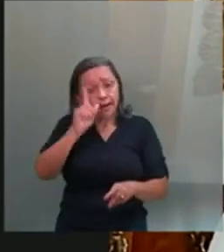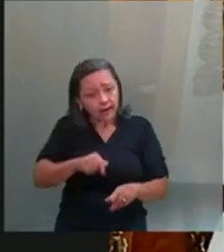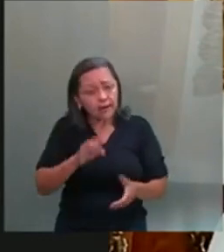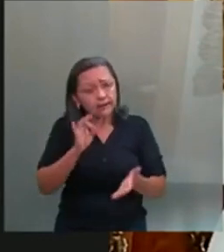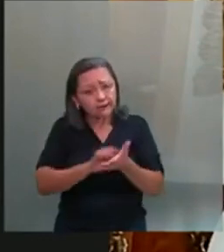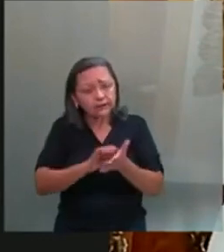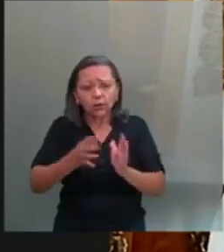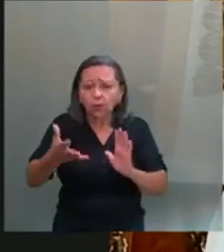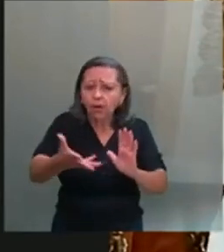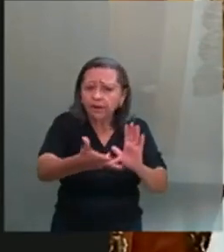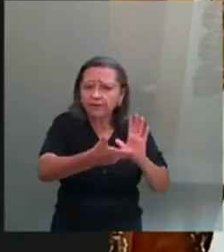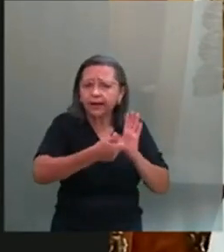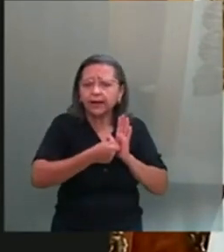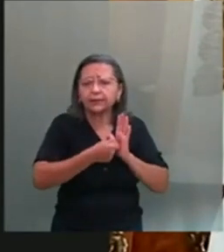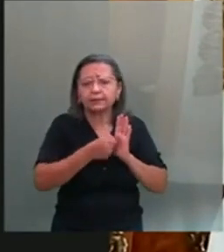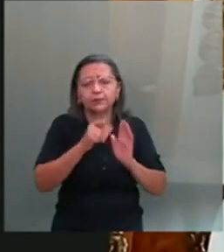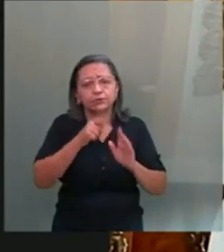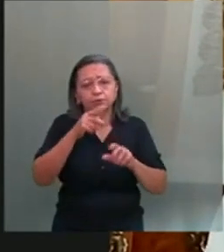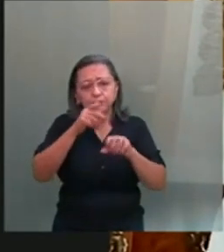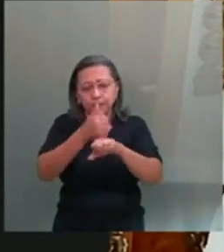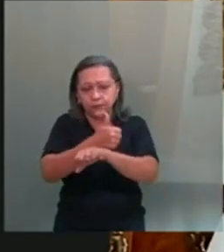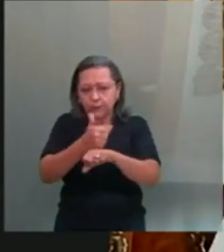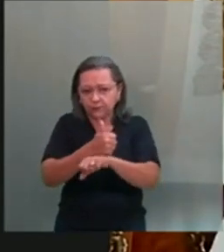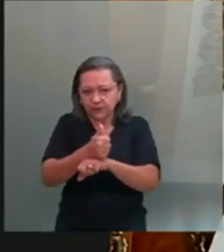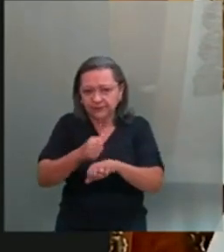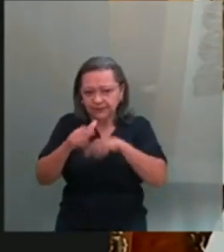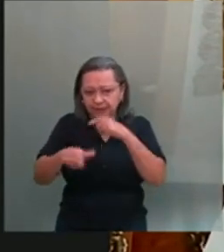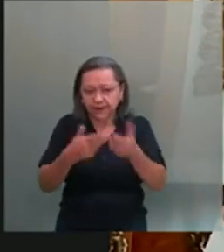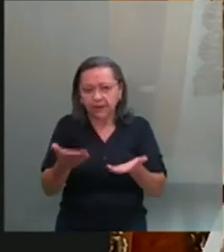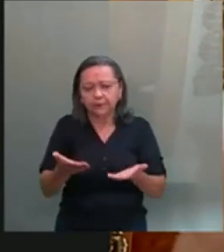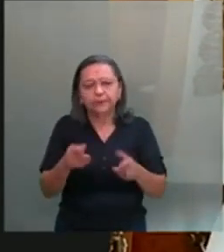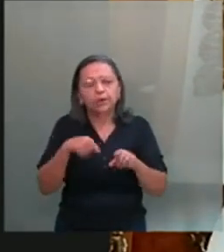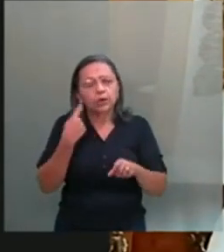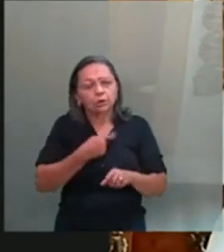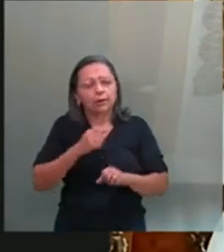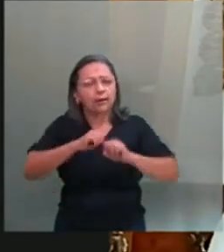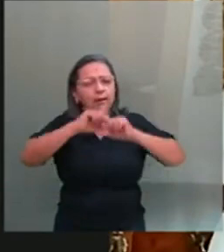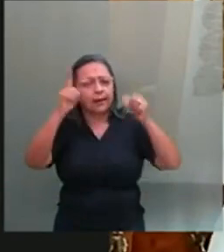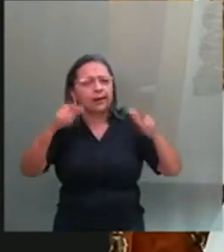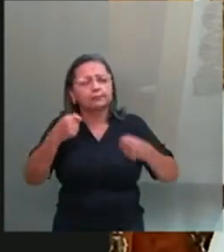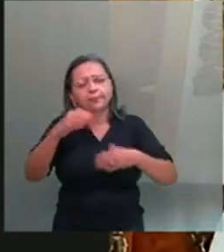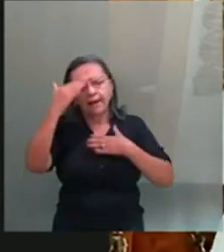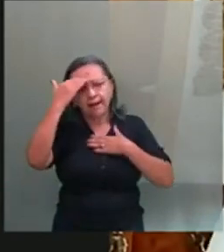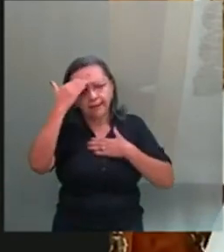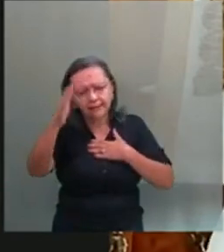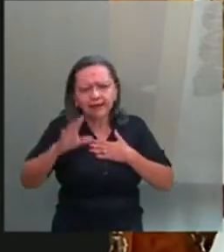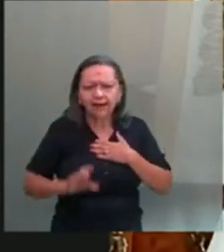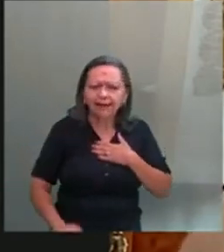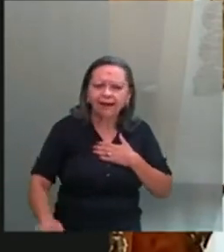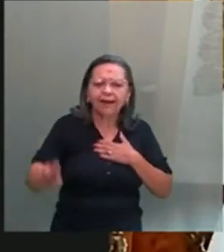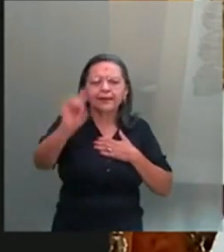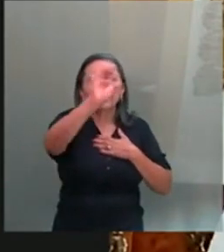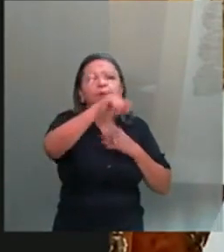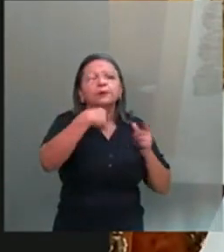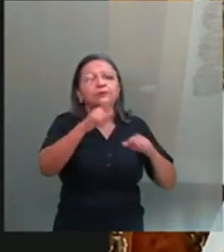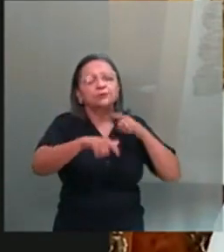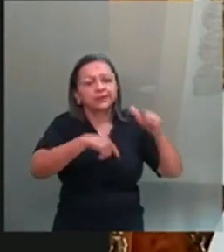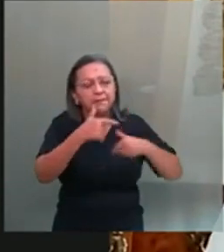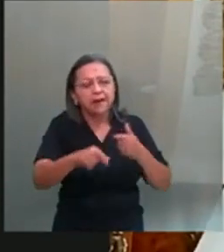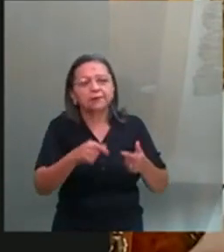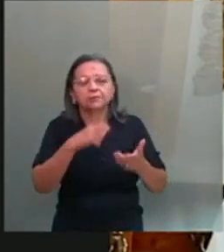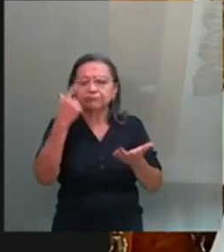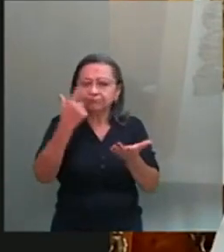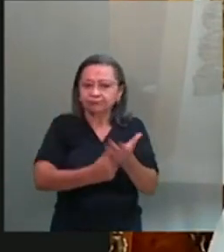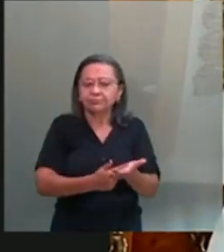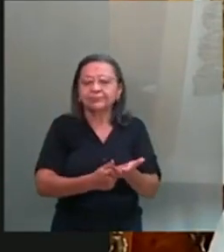altamente qualificada pelos seus profissionais. E nós, obviamente, temos que agradecer a cada um deles pela sua dedicação, pelo seu